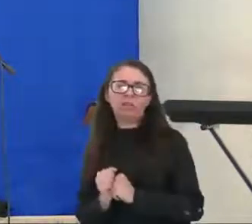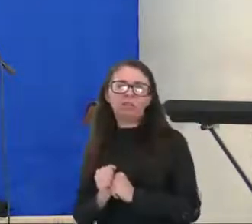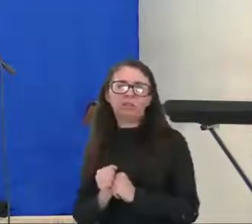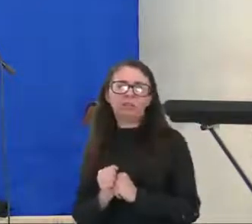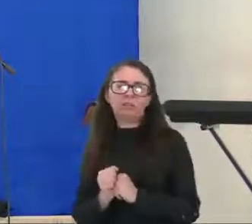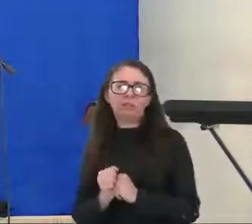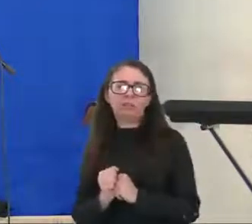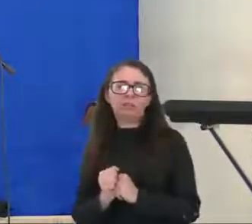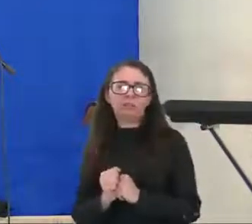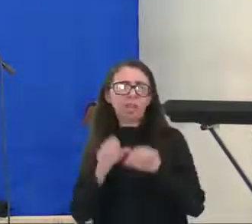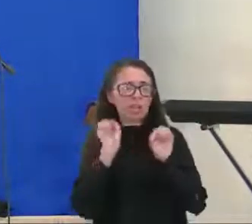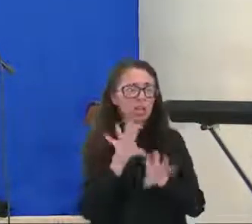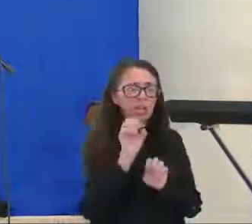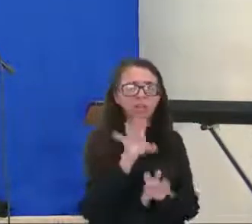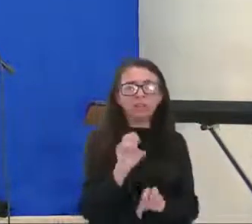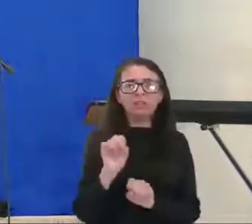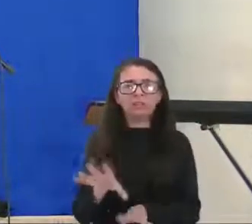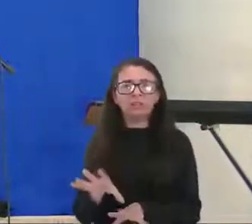por exemplo.